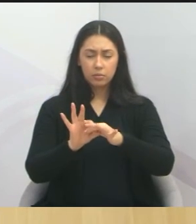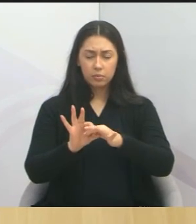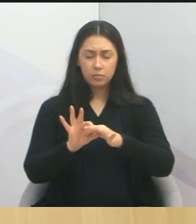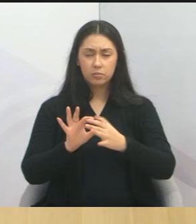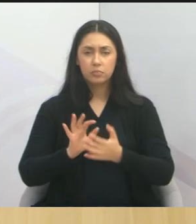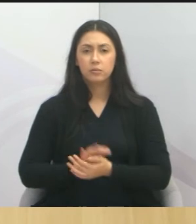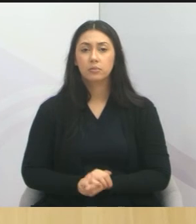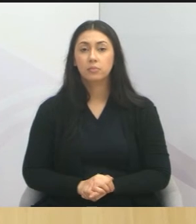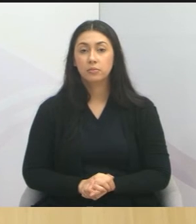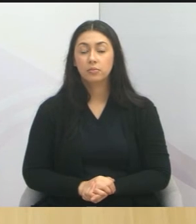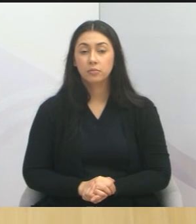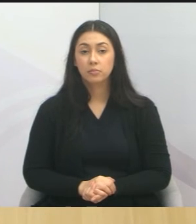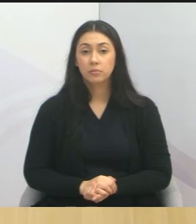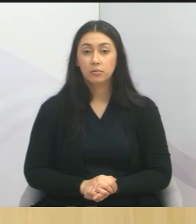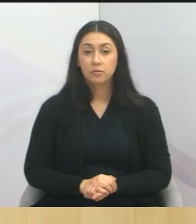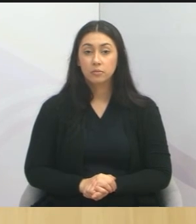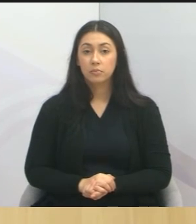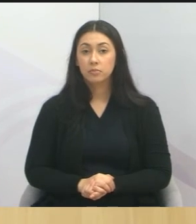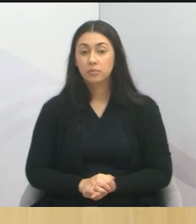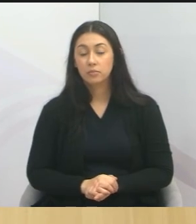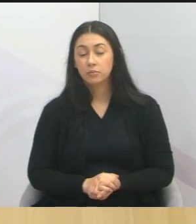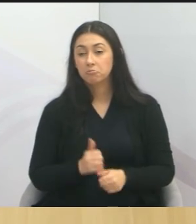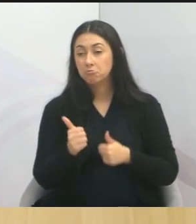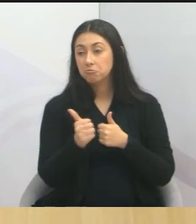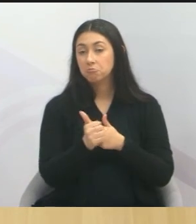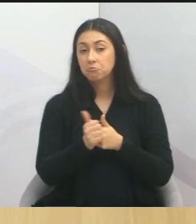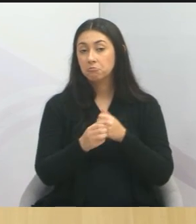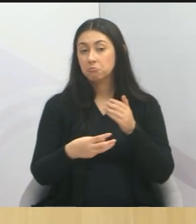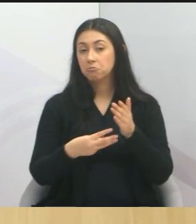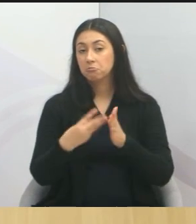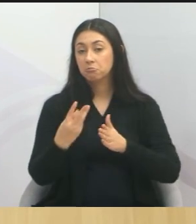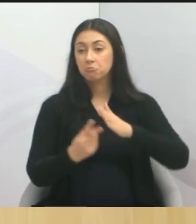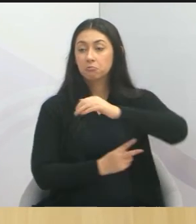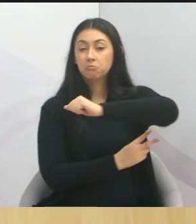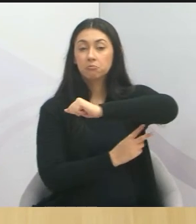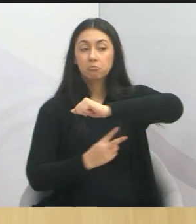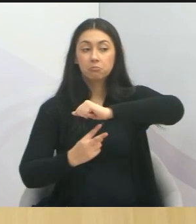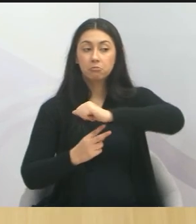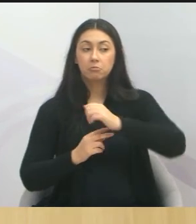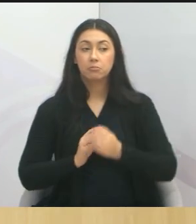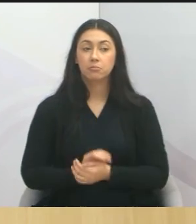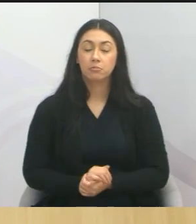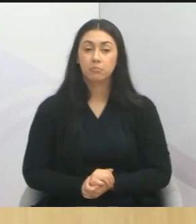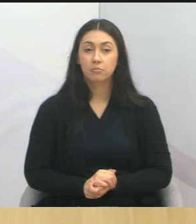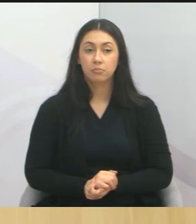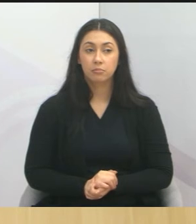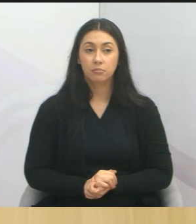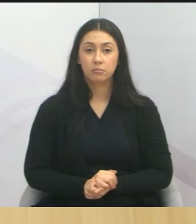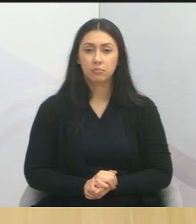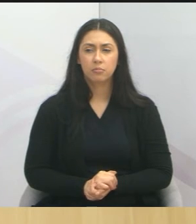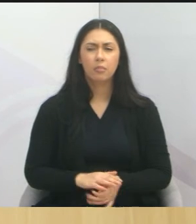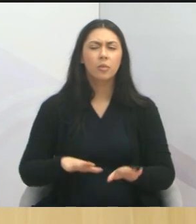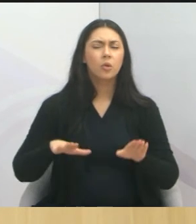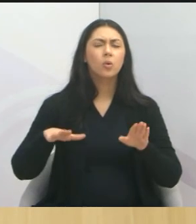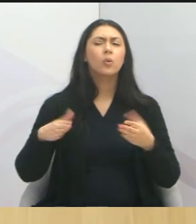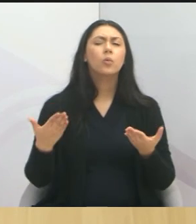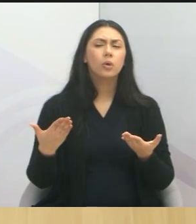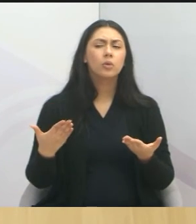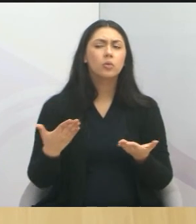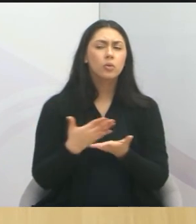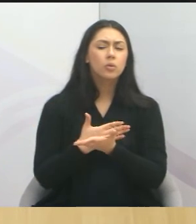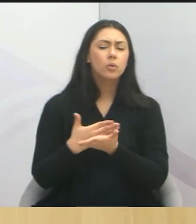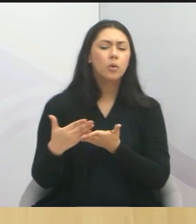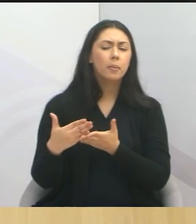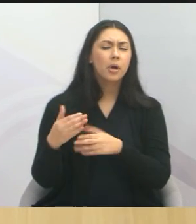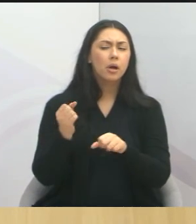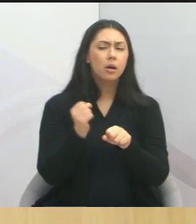Humberto Alencar Castelo Branco saindo a terceira ponte ao bairro Cidade Nova Jacareí Qual a data prevista para